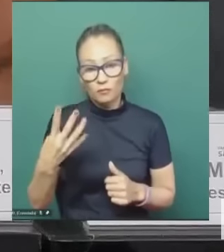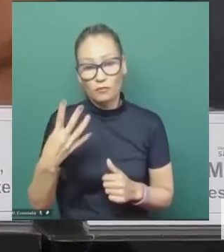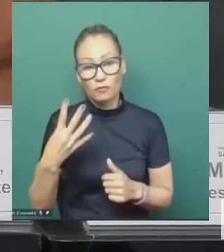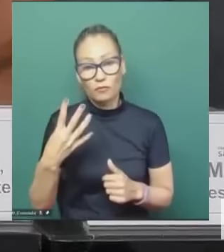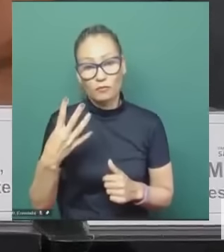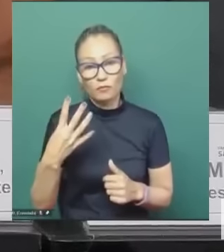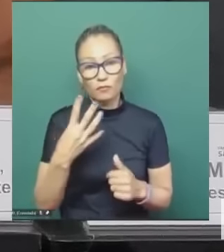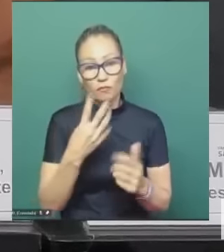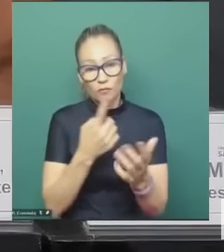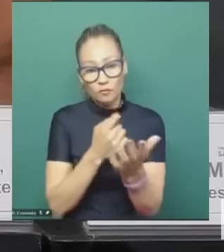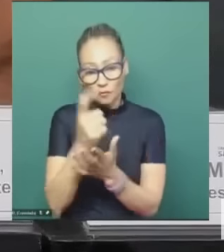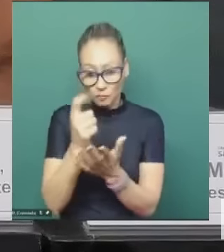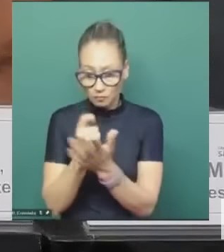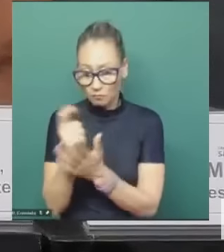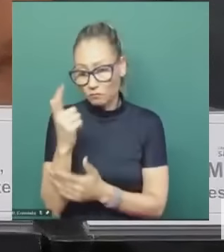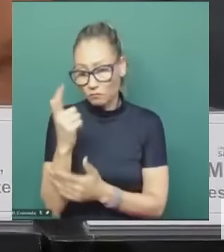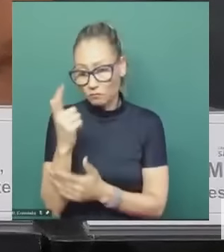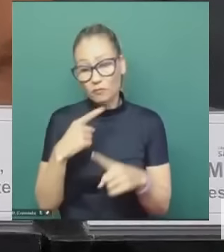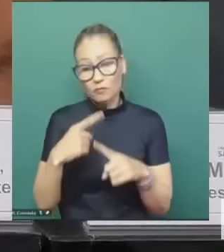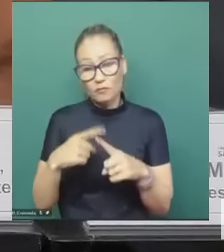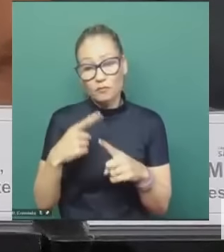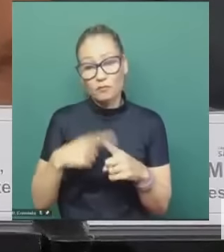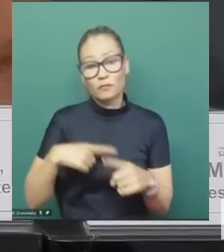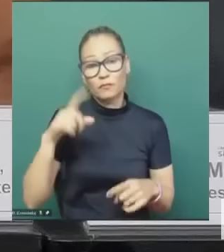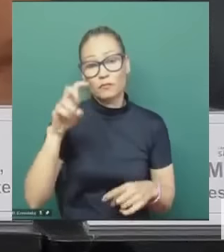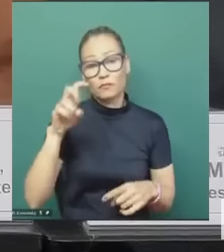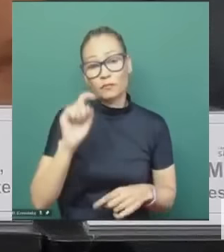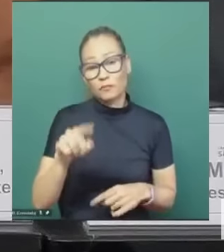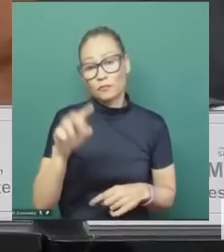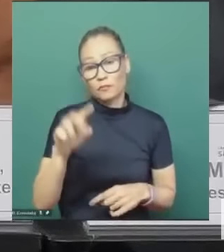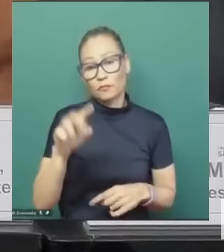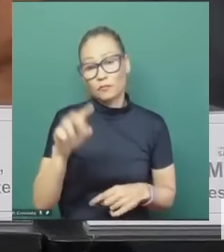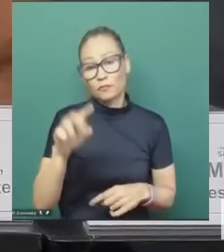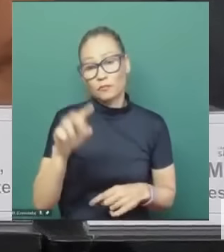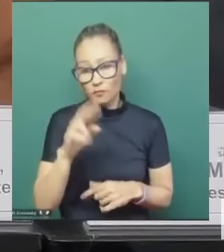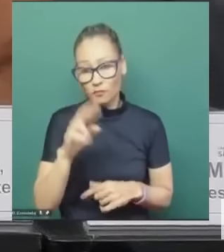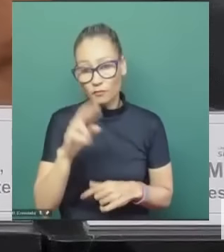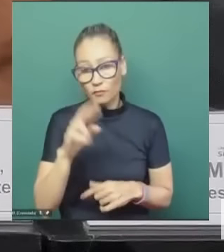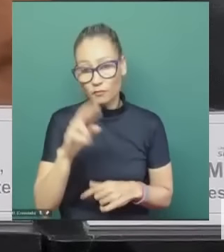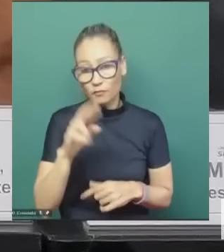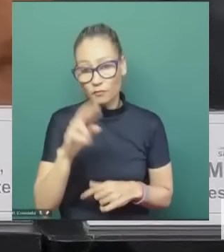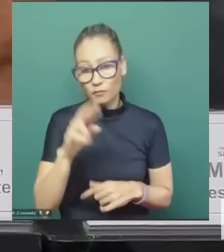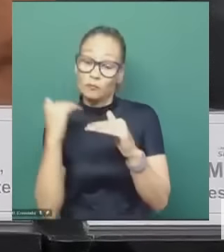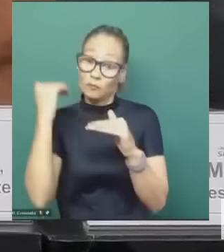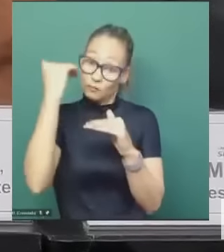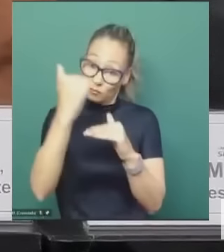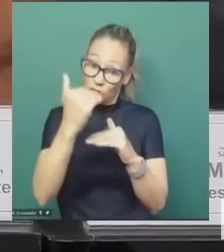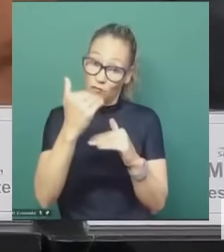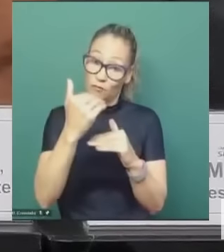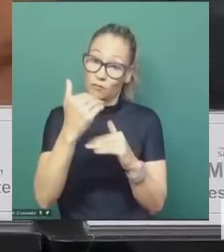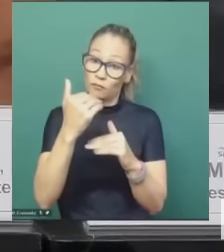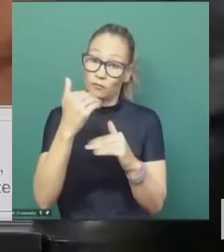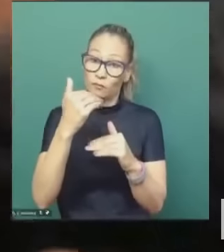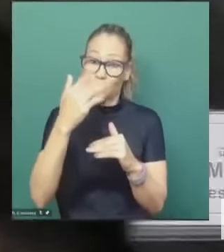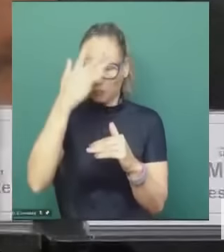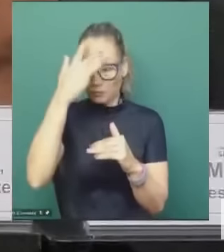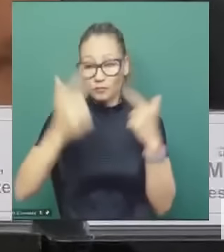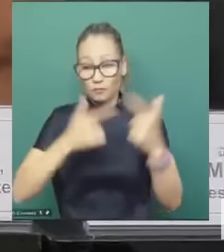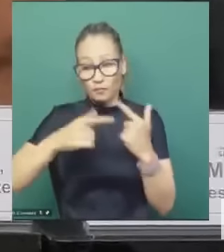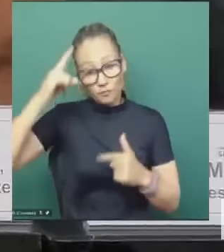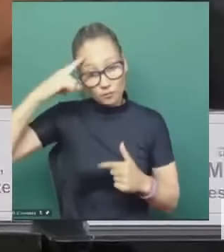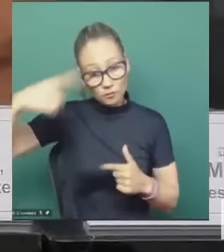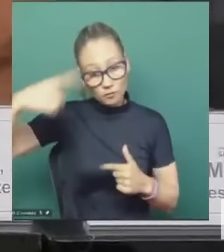tem uma renda de R$5.000 por mês, inclusive superior à renda da diarista. O que acontece? Normalmente um porteiro que ganha ali seus